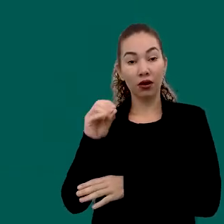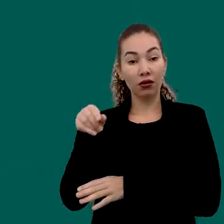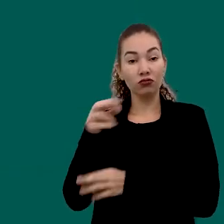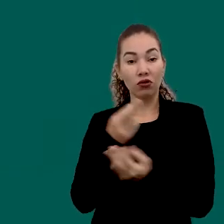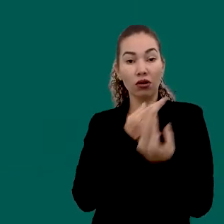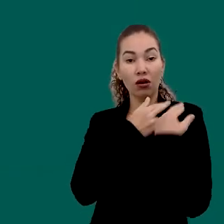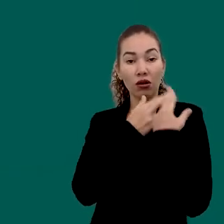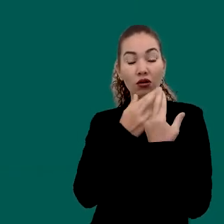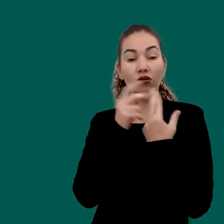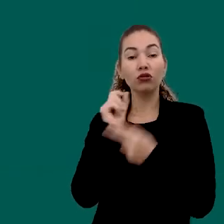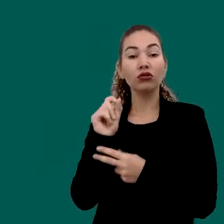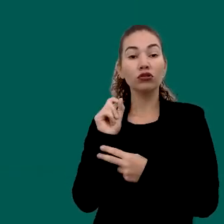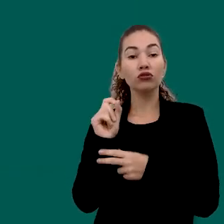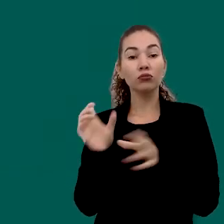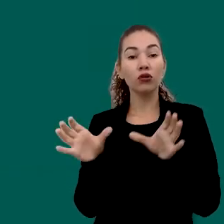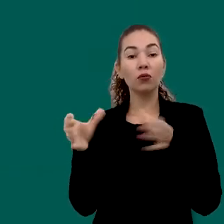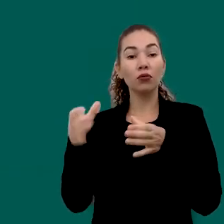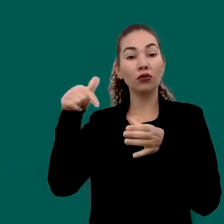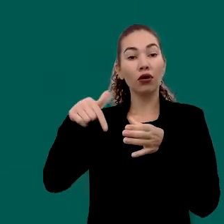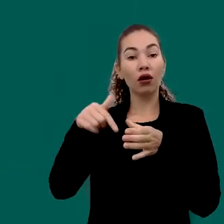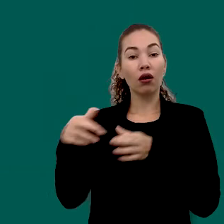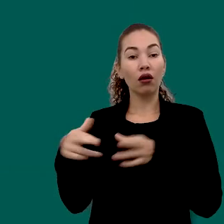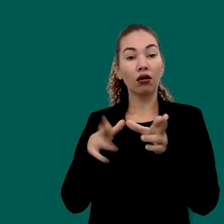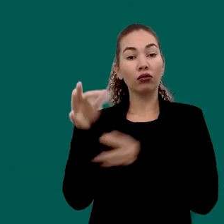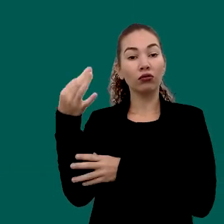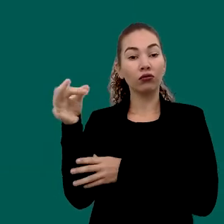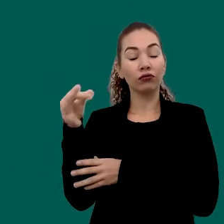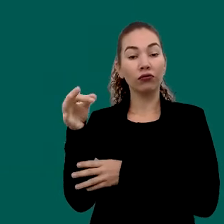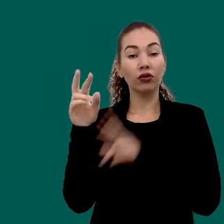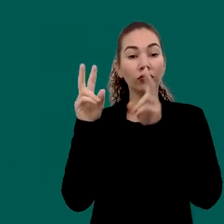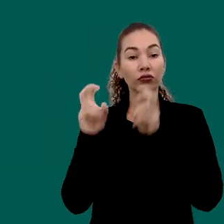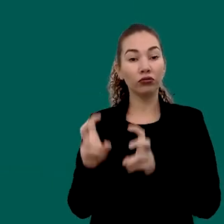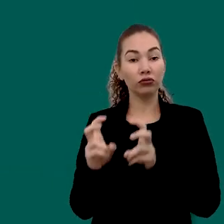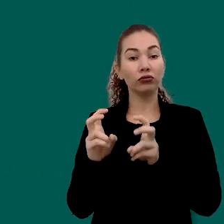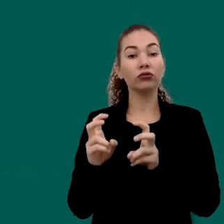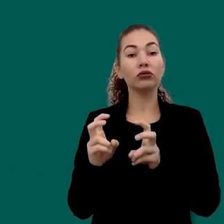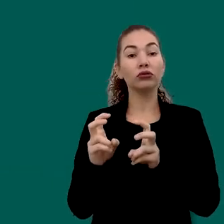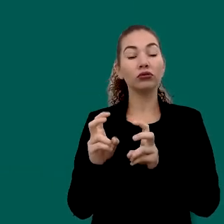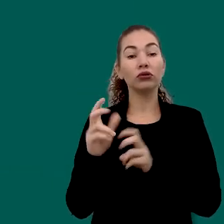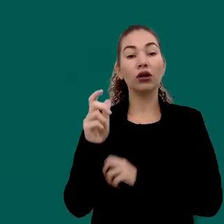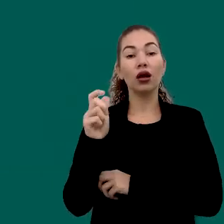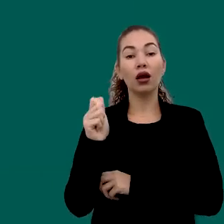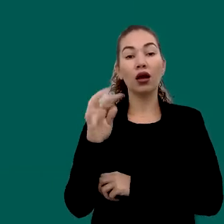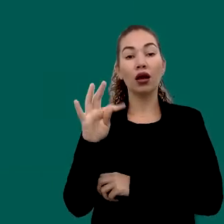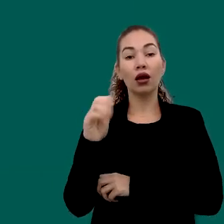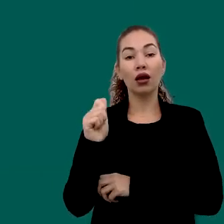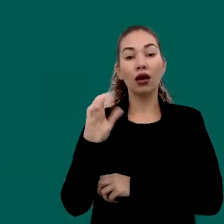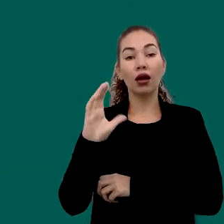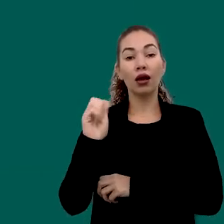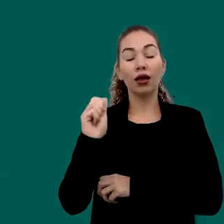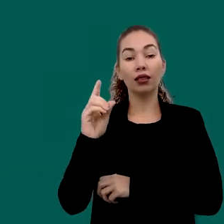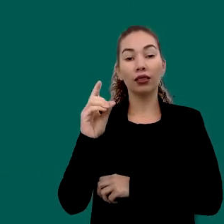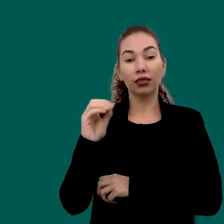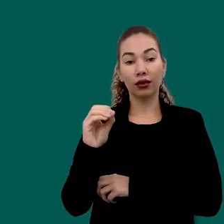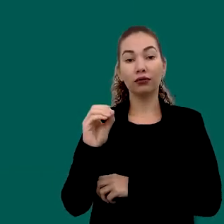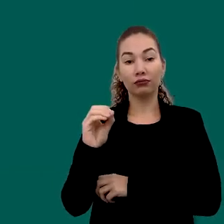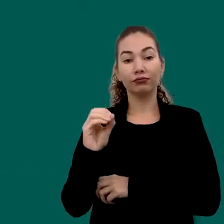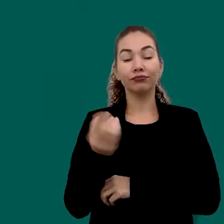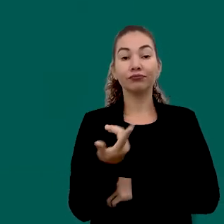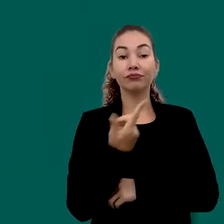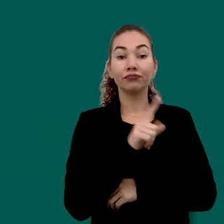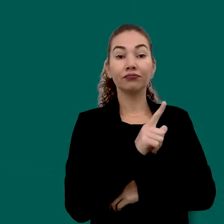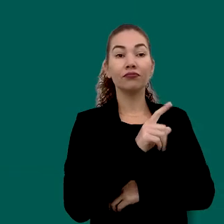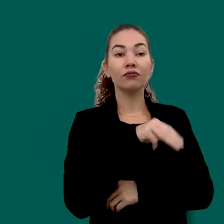por um dos grandes cases do Vale dos Sinos em matéria de supermercado, né, do Mono Atacado e do Noah Market. E o